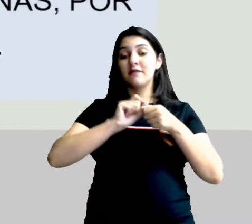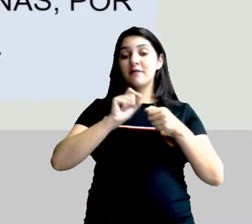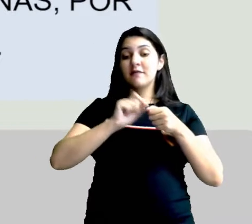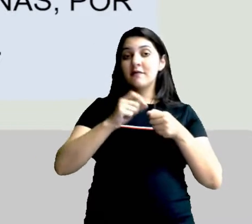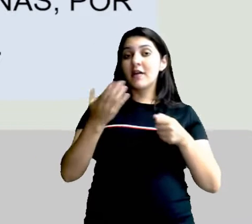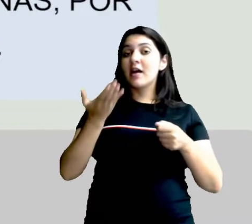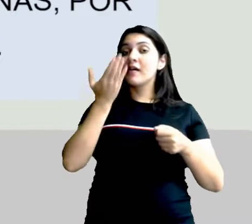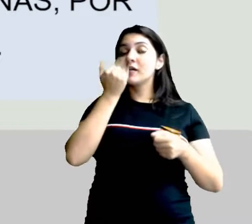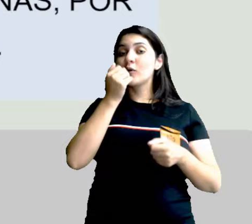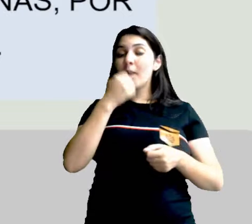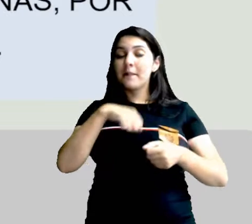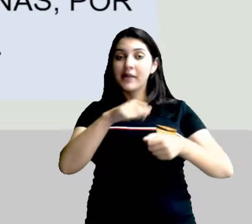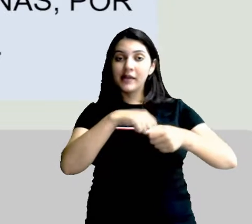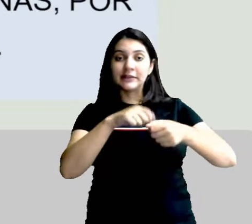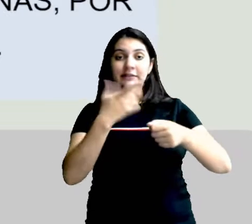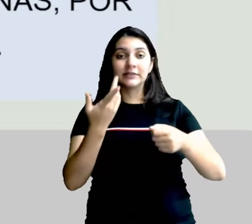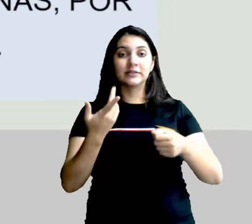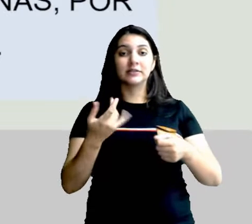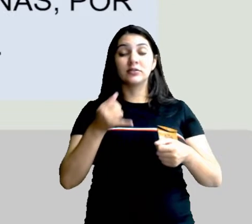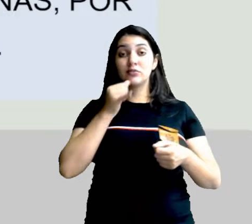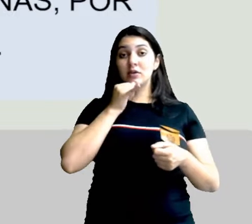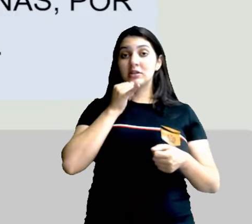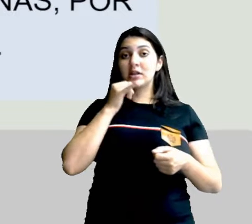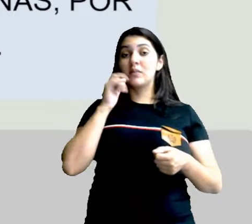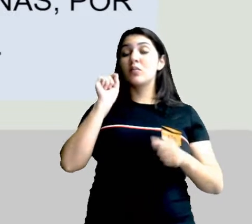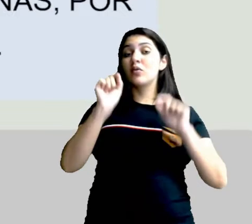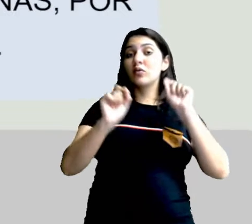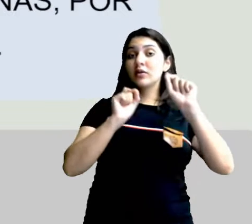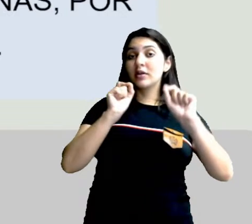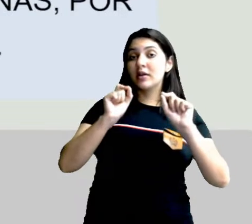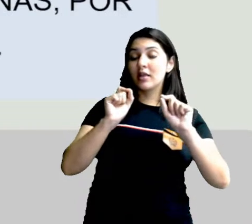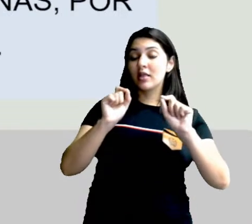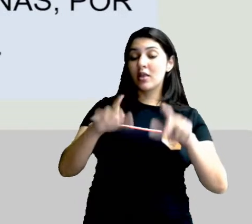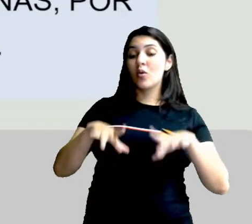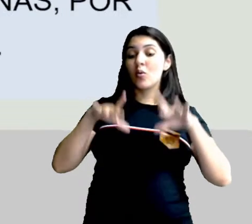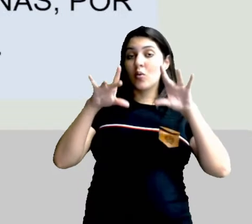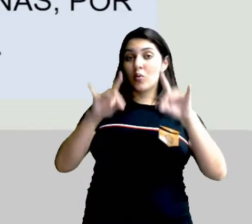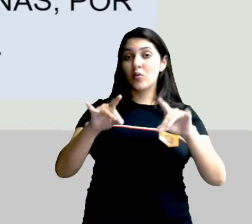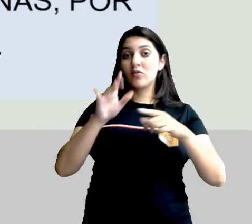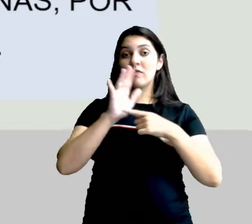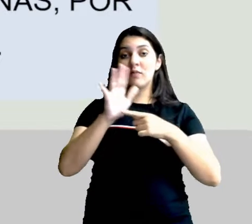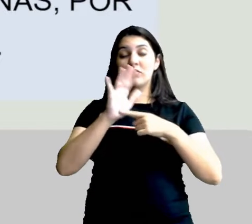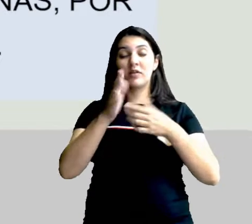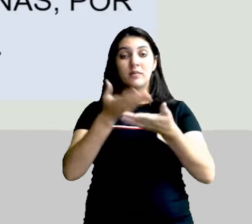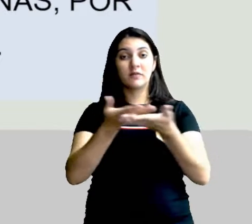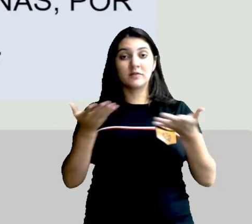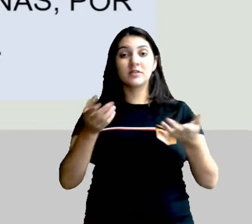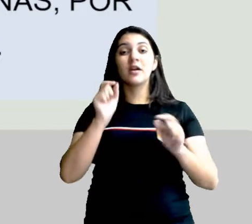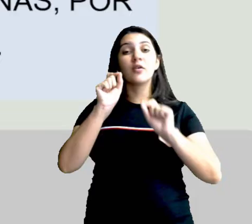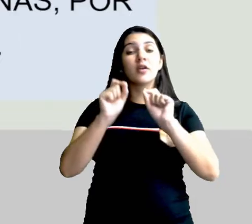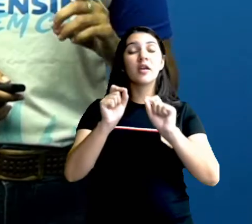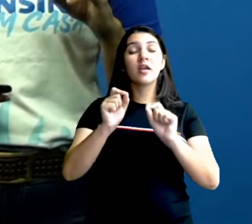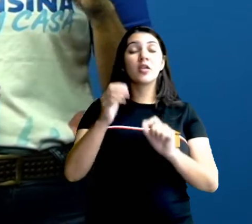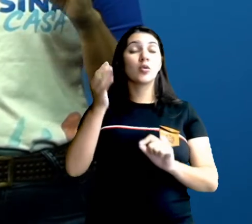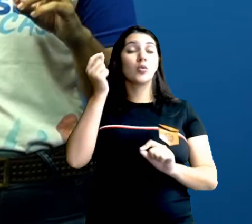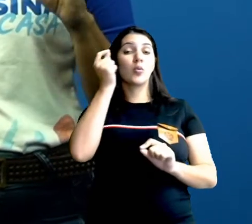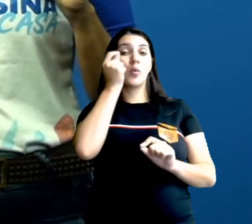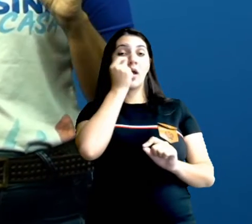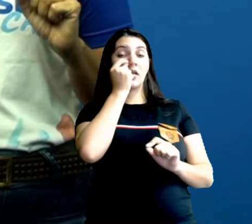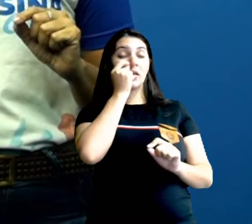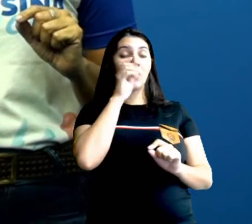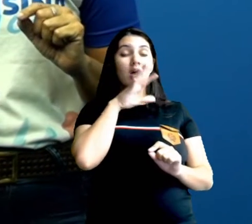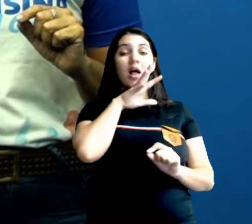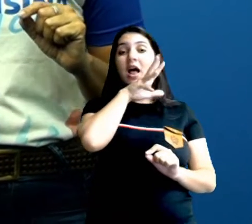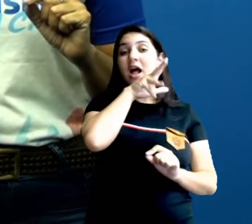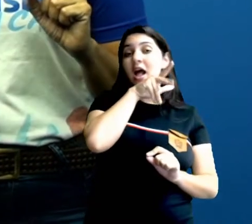fazem comidas, né? E exemplo aí, a gente tem uma fábula que eu trouxe para vocês, que foi a do ratinho, o leão